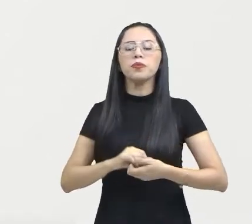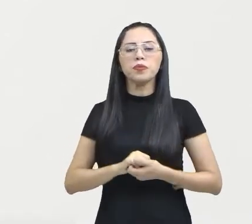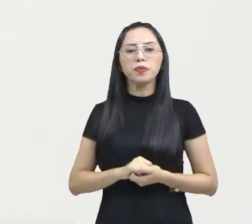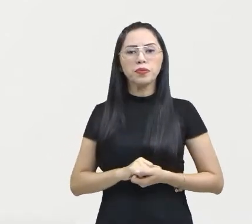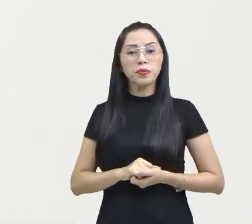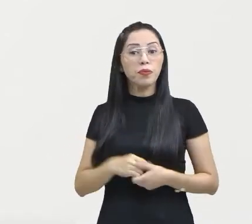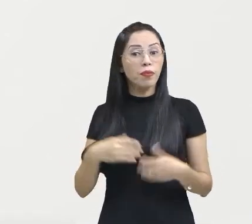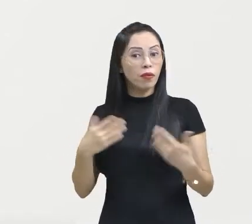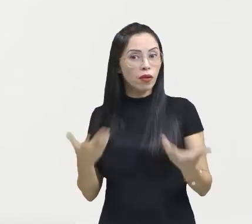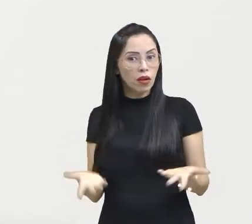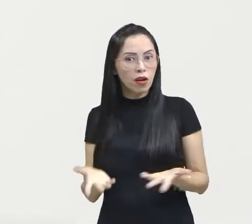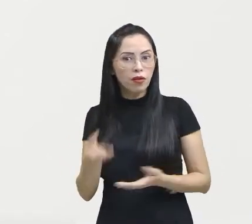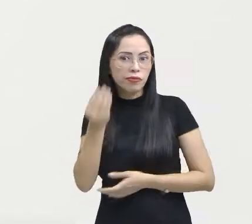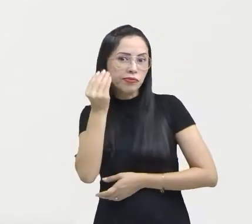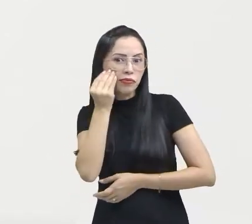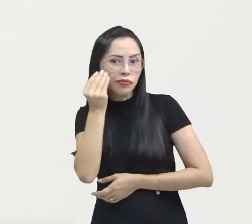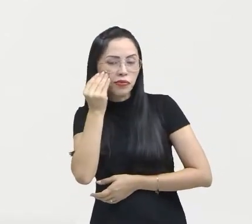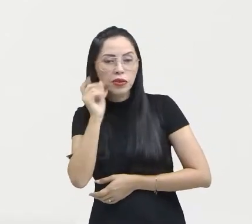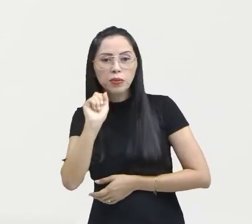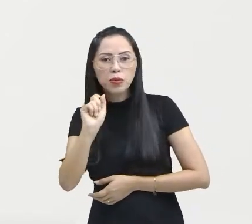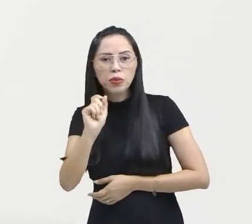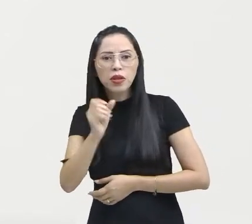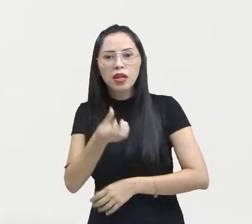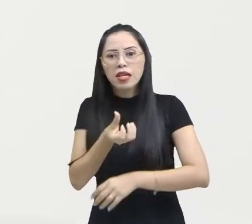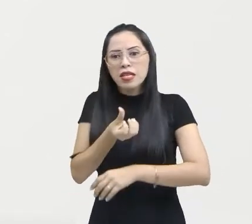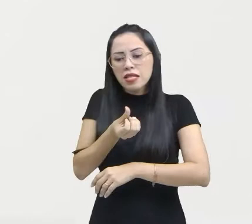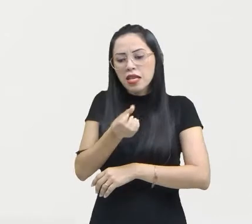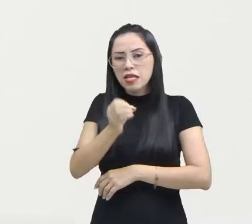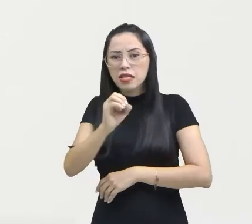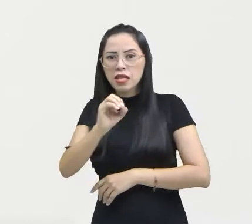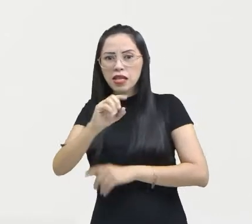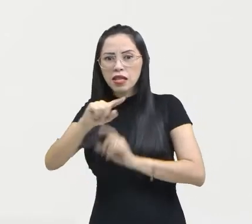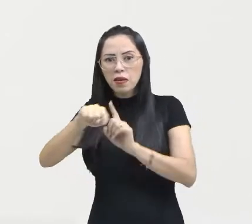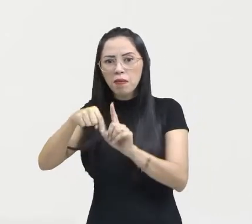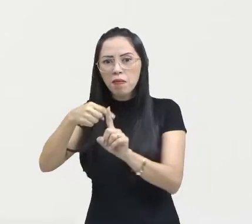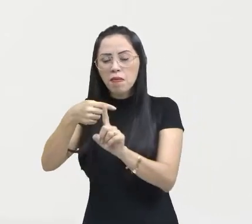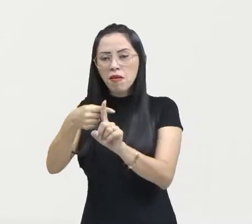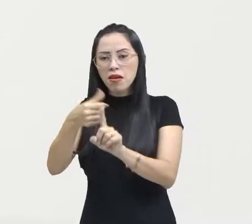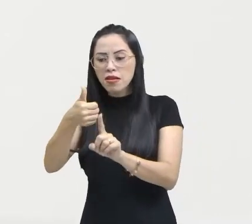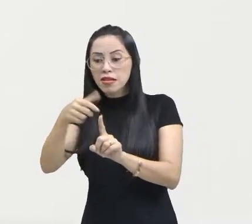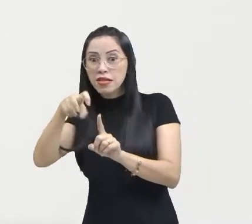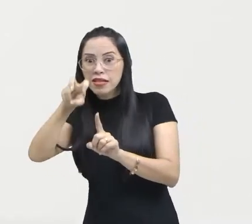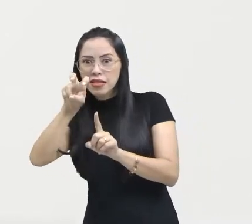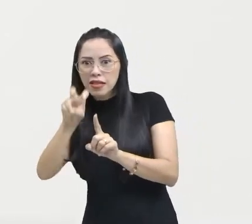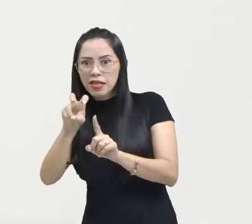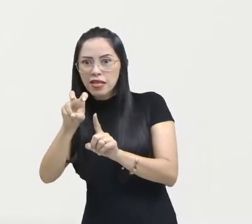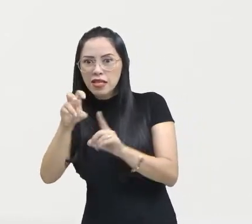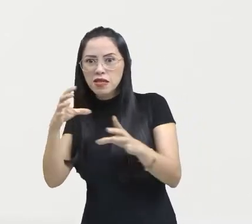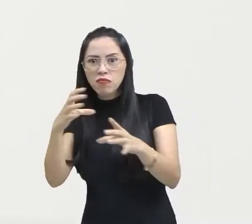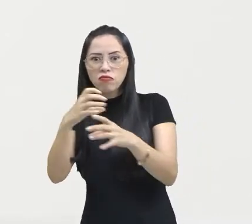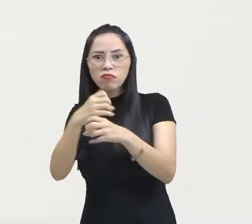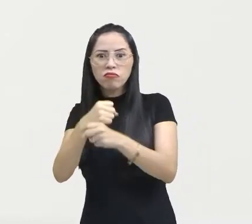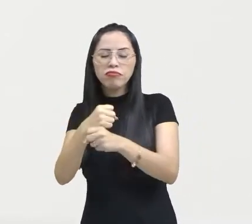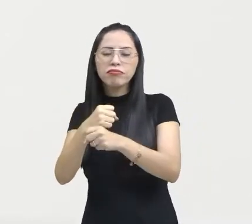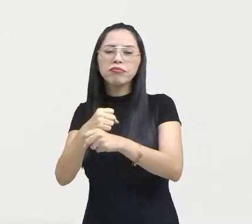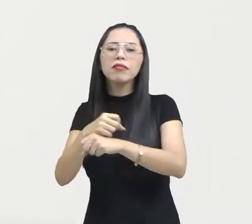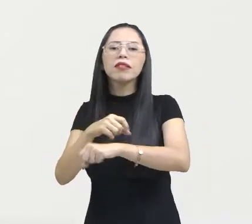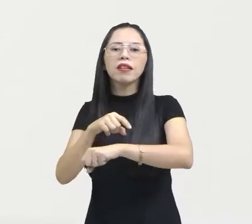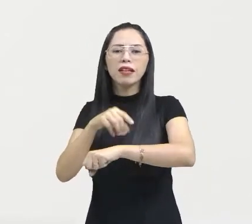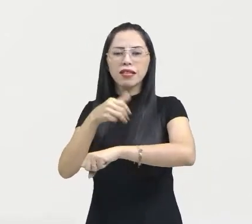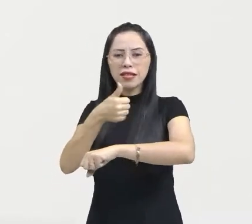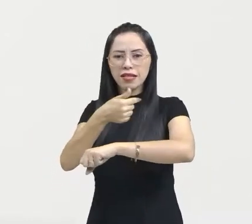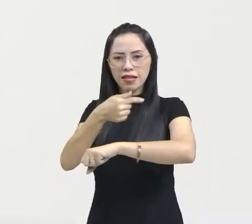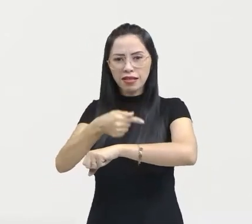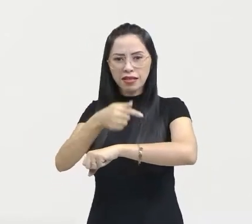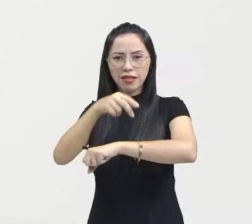vimos aí no problema que o quê? Somamos 60 minutos com 15 minutos. Qual é o total?